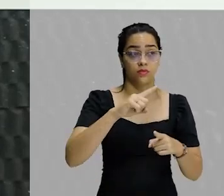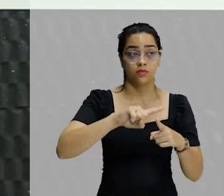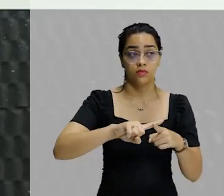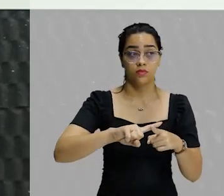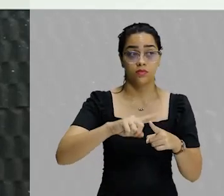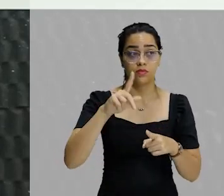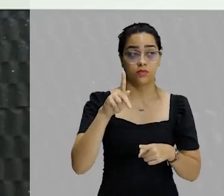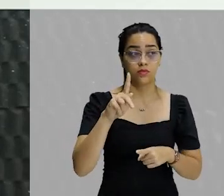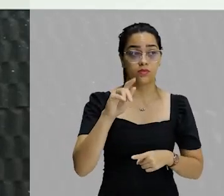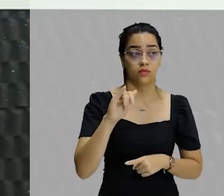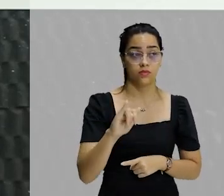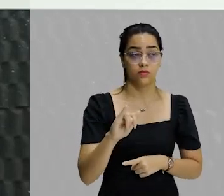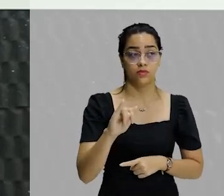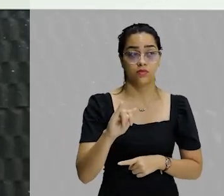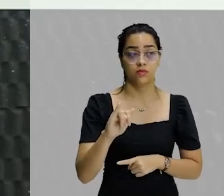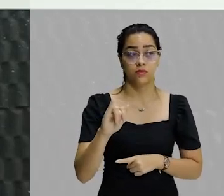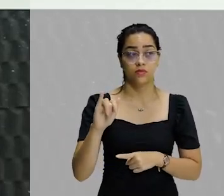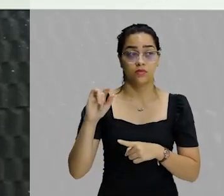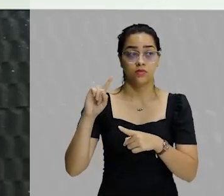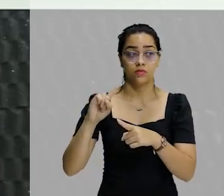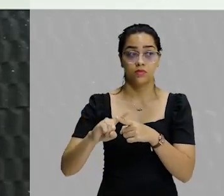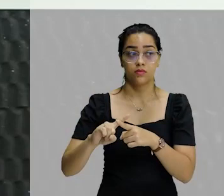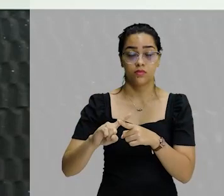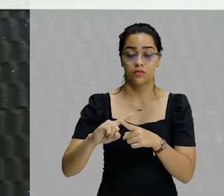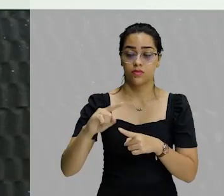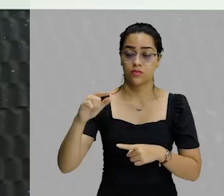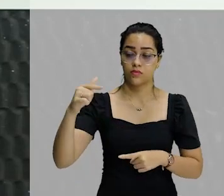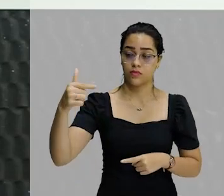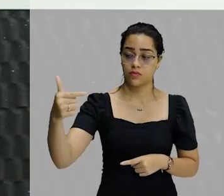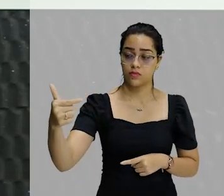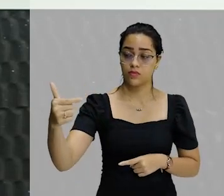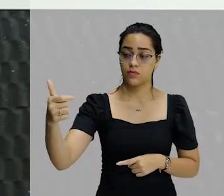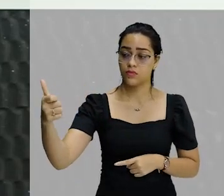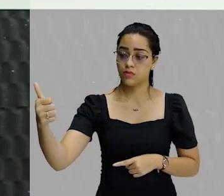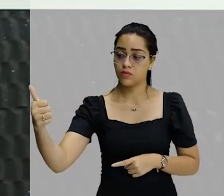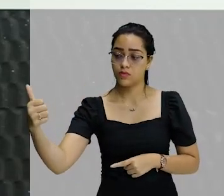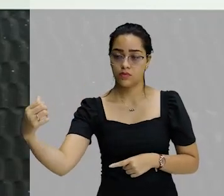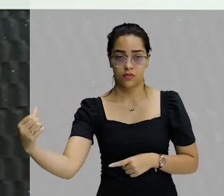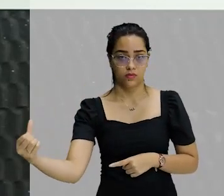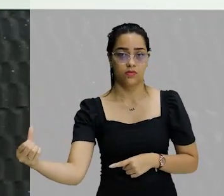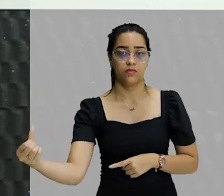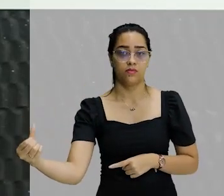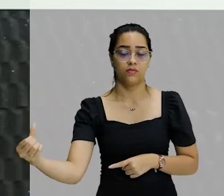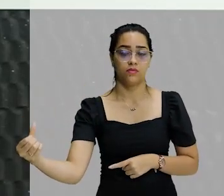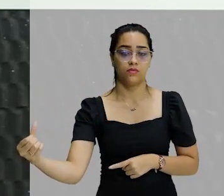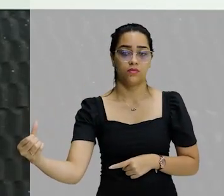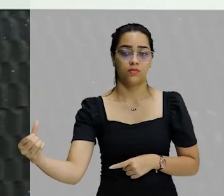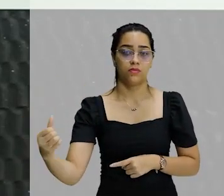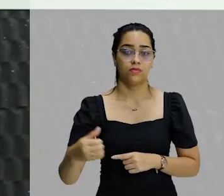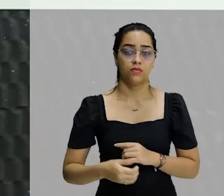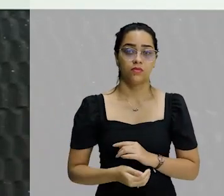multiplicado por π, multiplicado por 216,